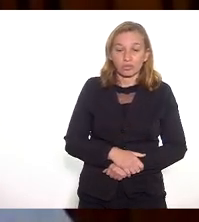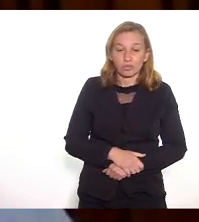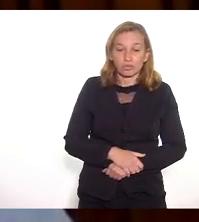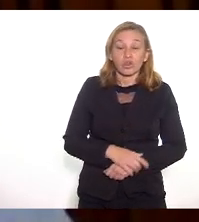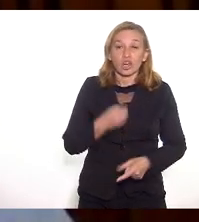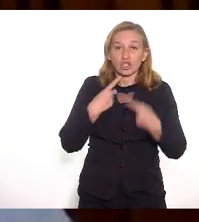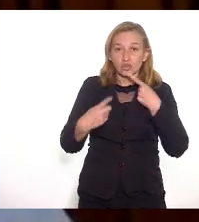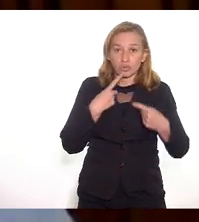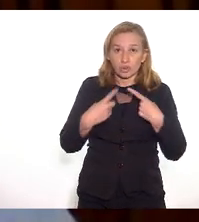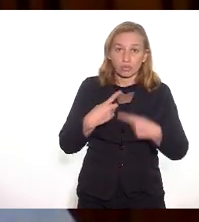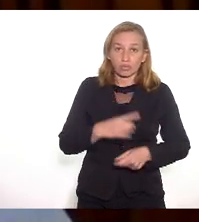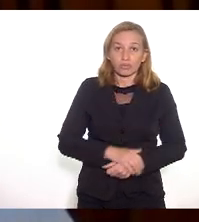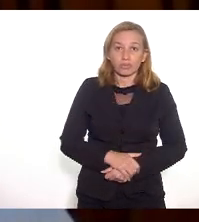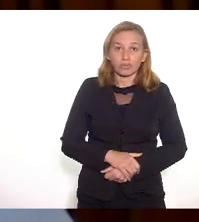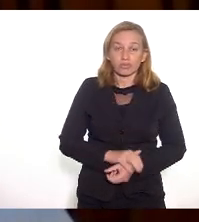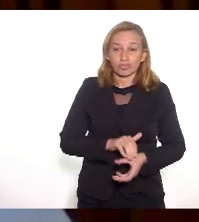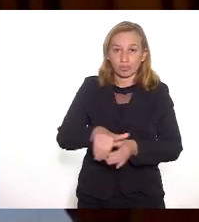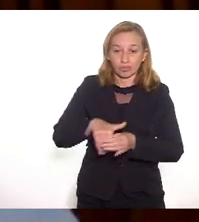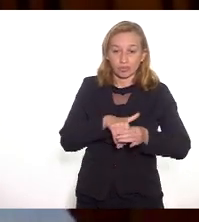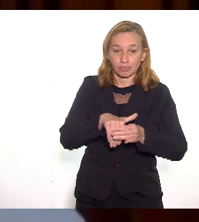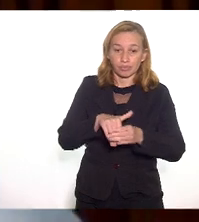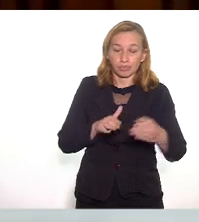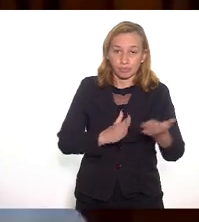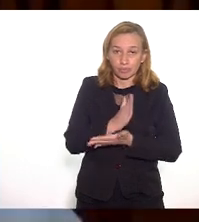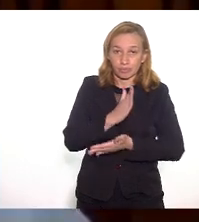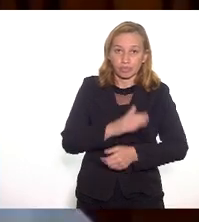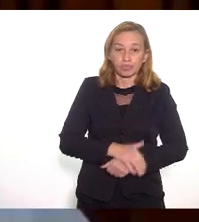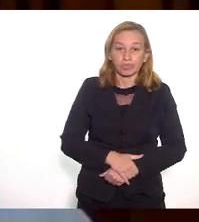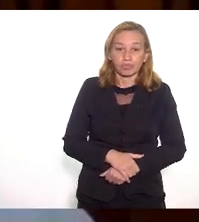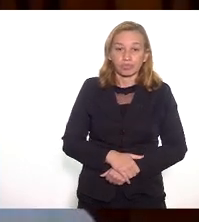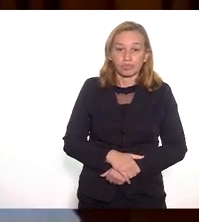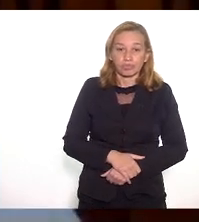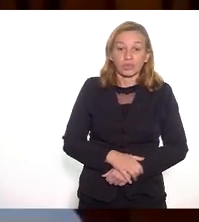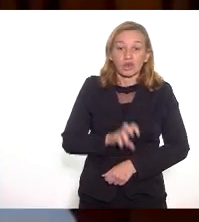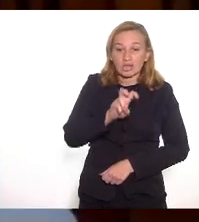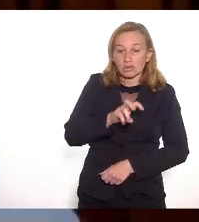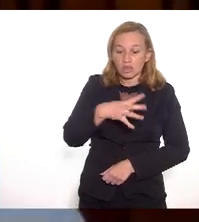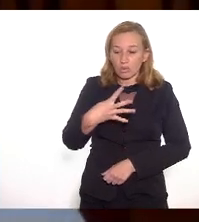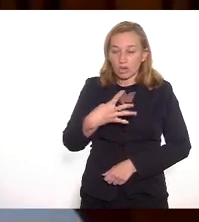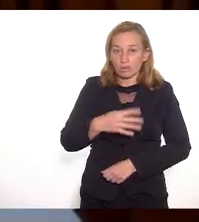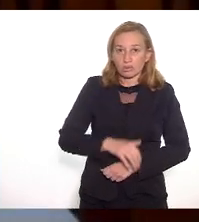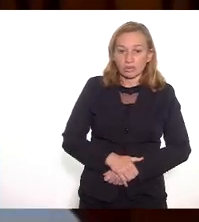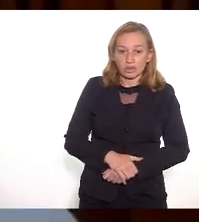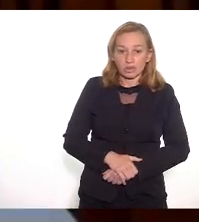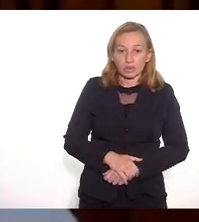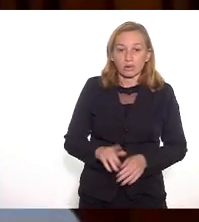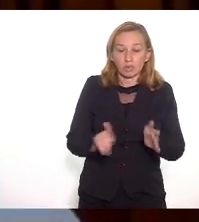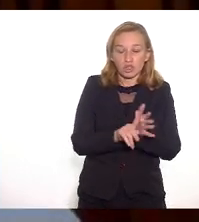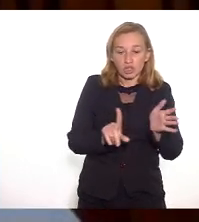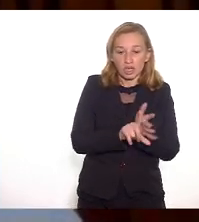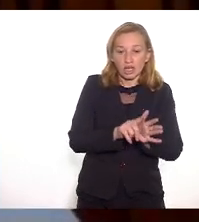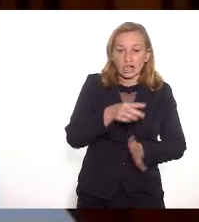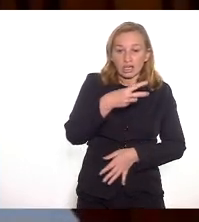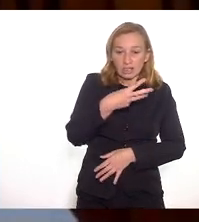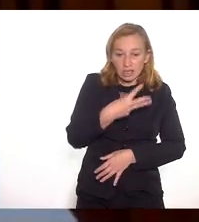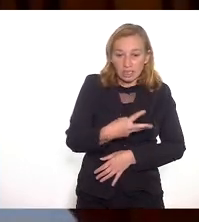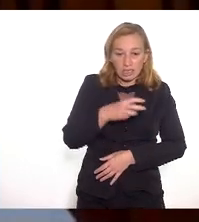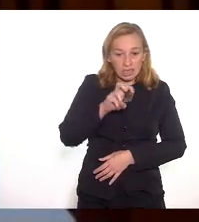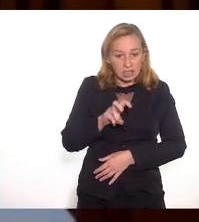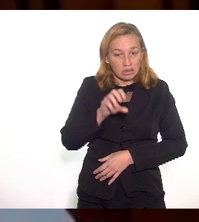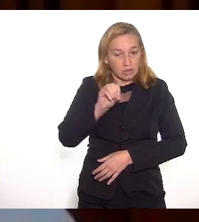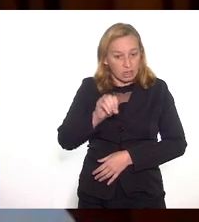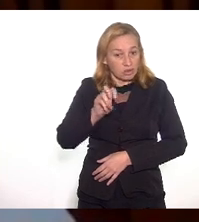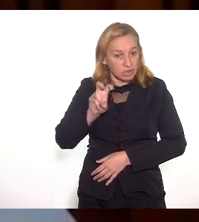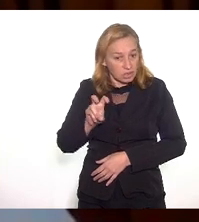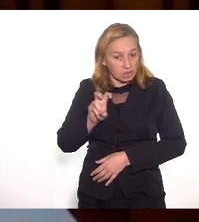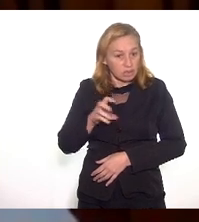Em discussão, em votação, aprovado. 54. Projeto de lei 3505 de 21, de autoria do